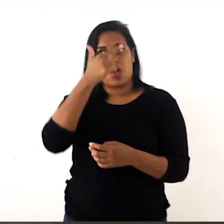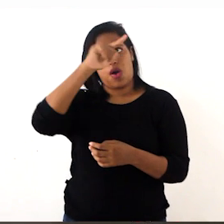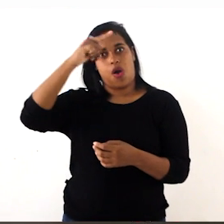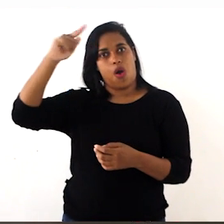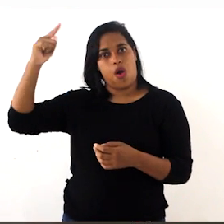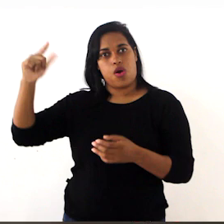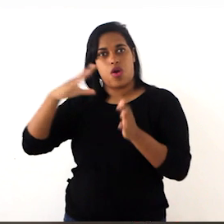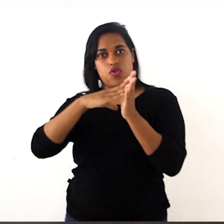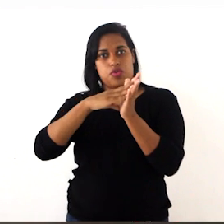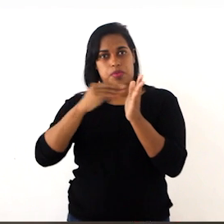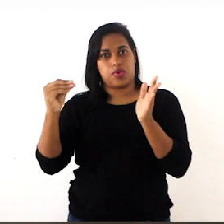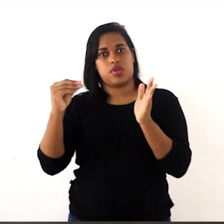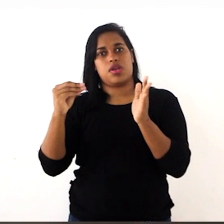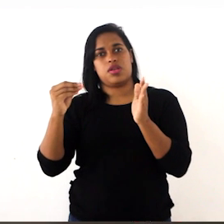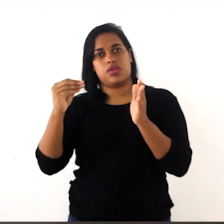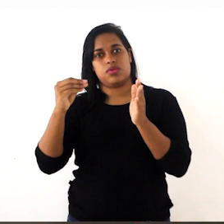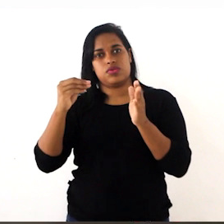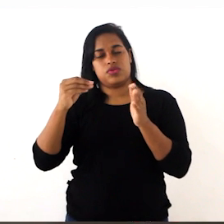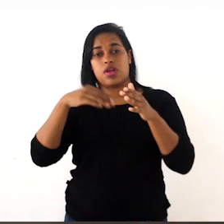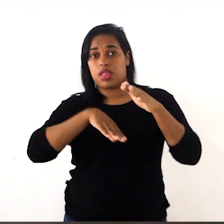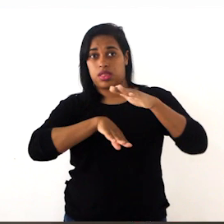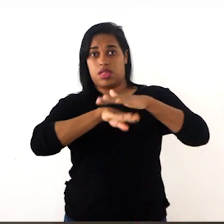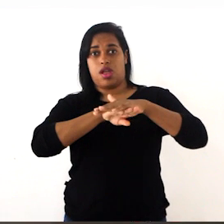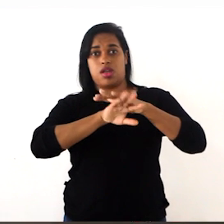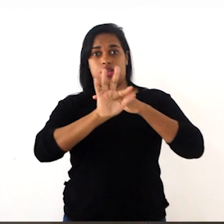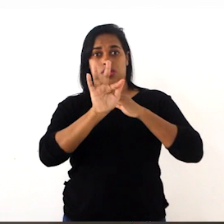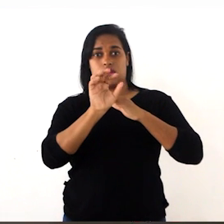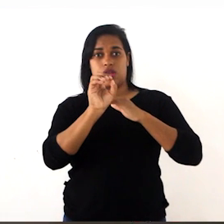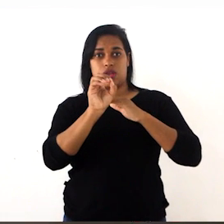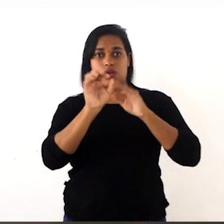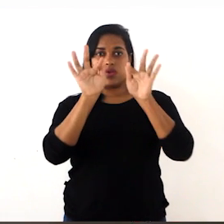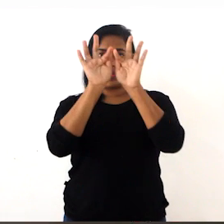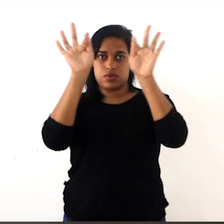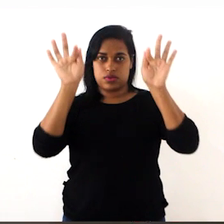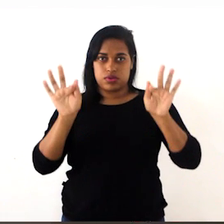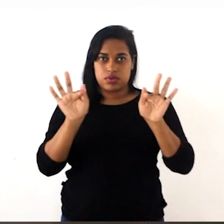forma. Vamos embaixo aqui do formulário, vamos criar um link. Então